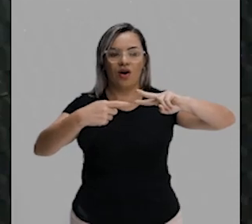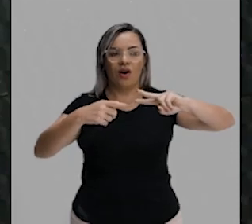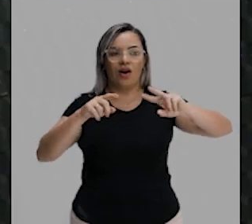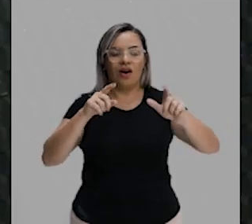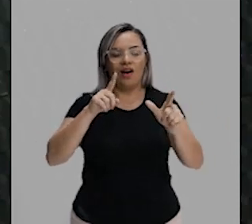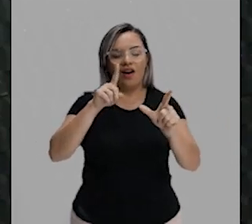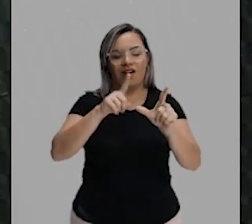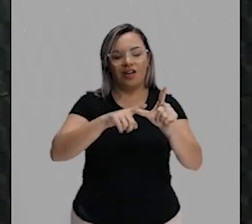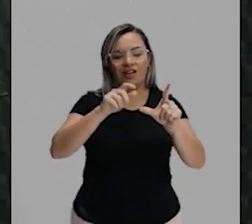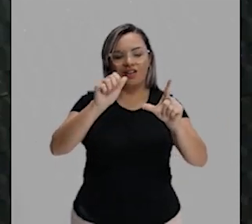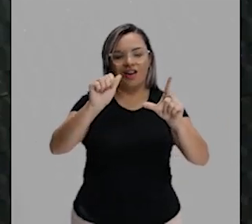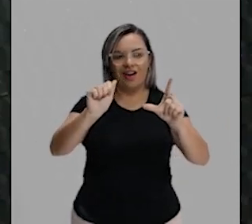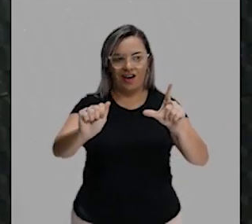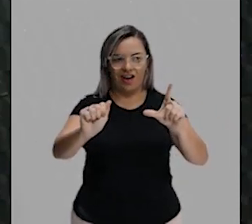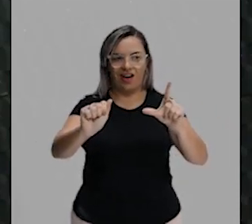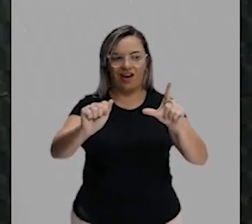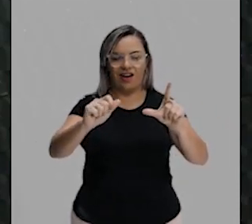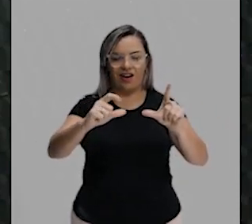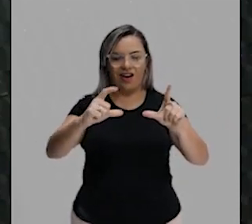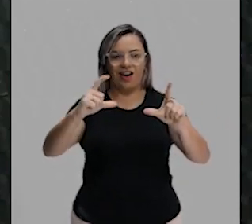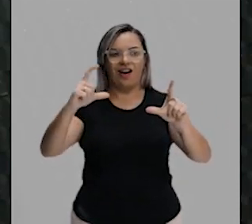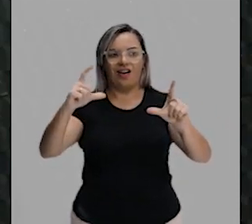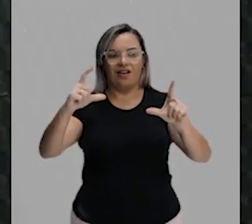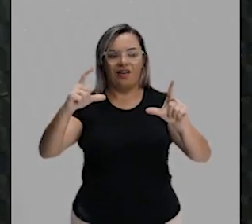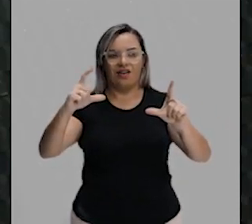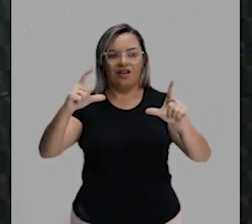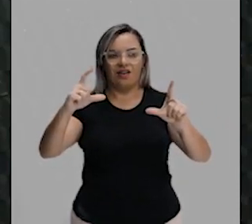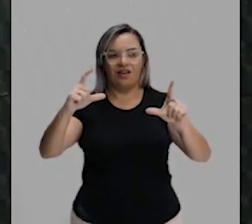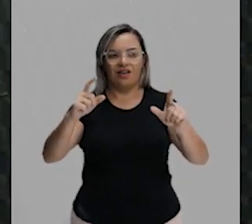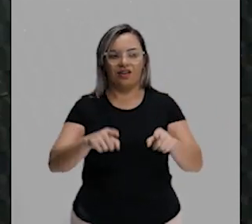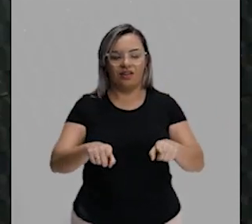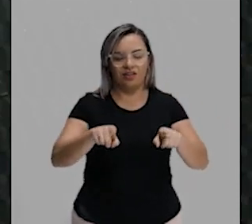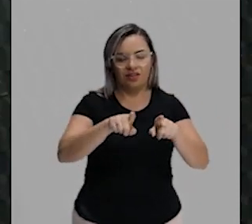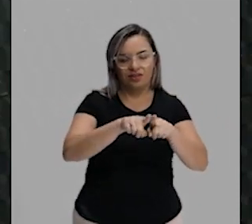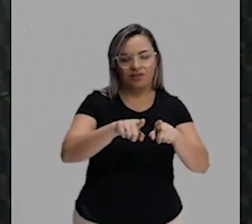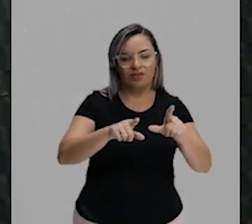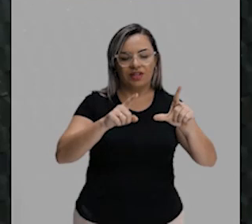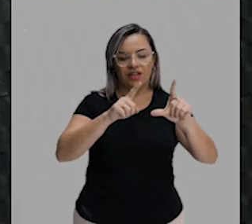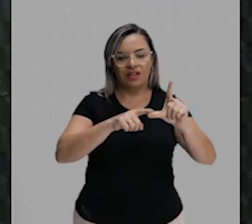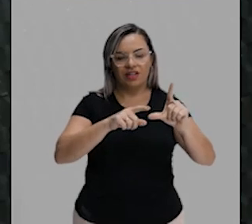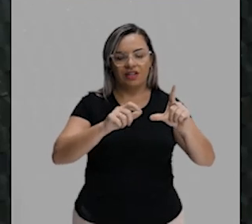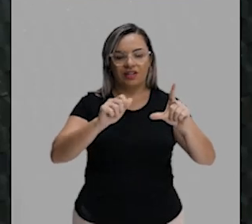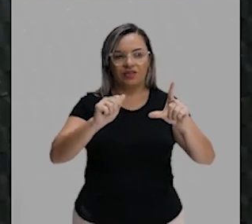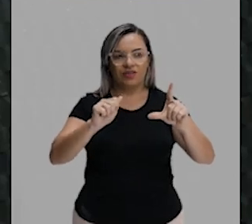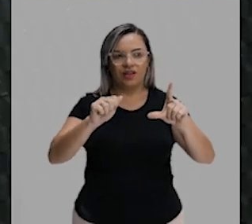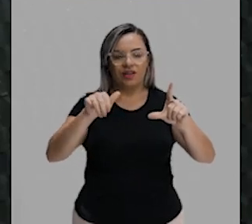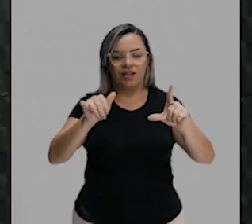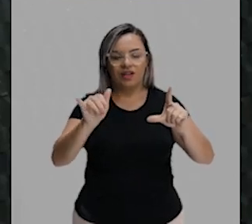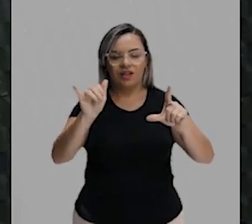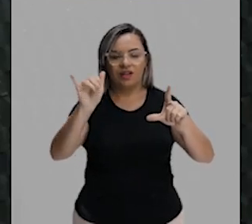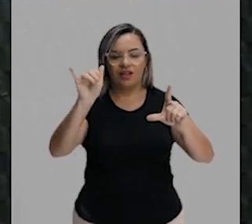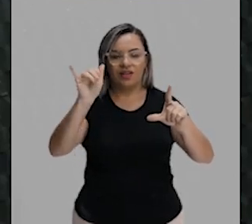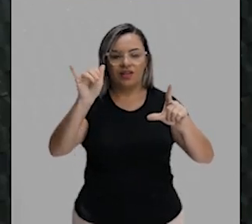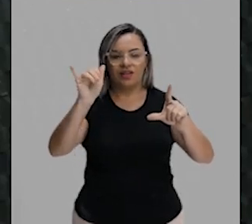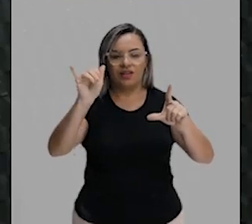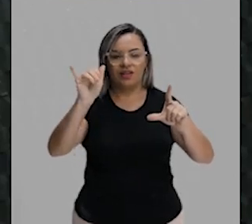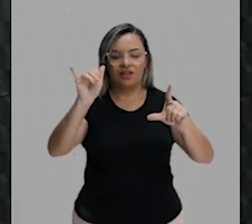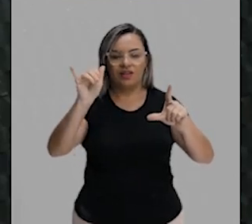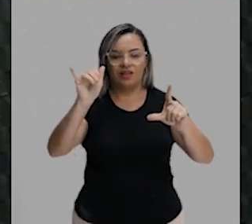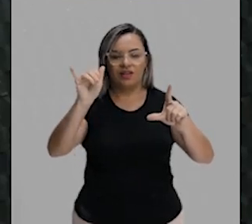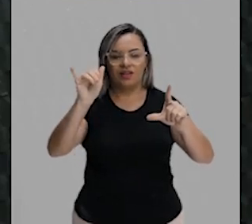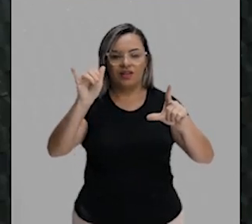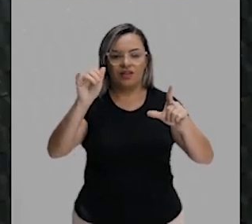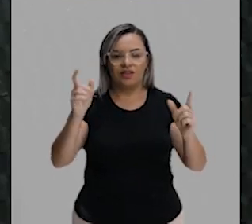Certo? Esses alelos aqui, eles se combinam entre si e geram fenótipos que codificam a